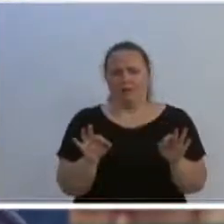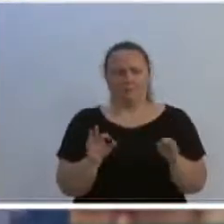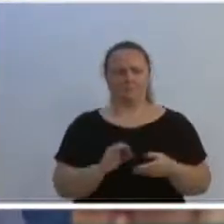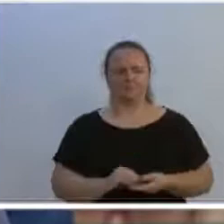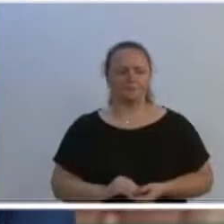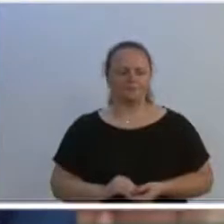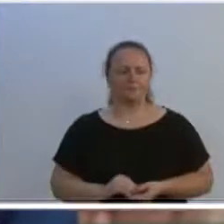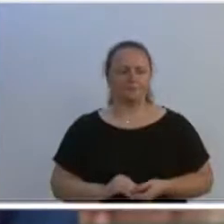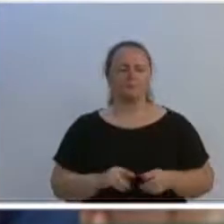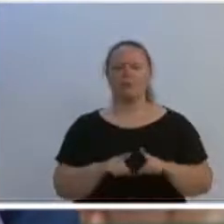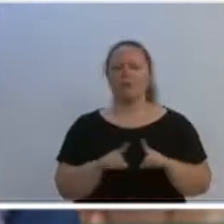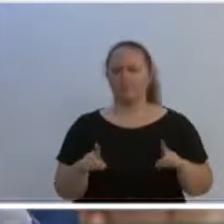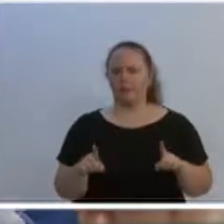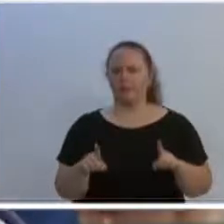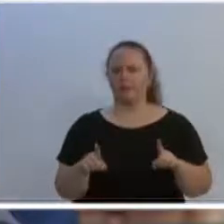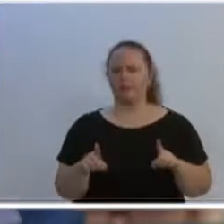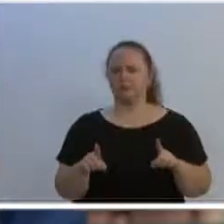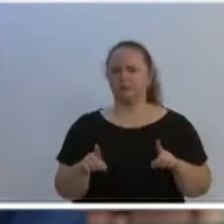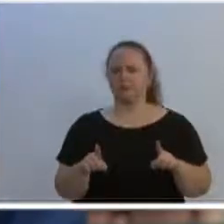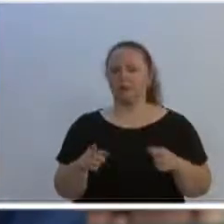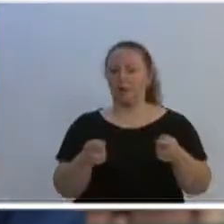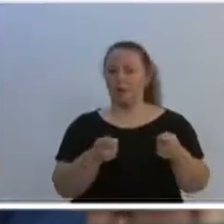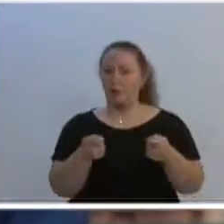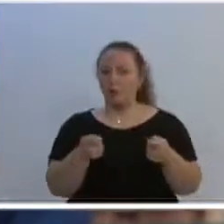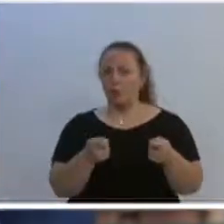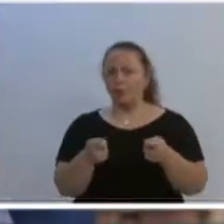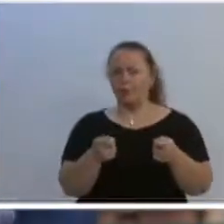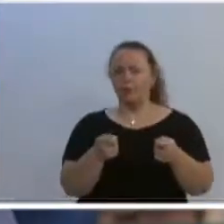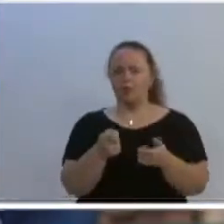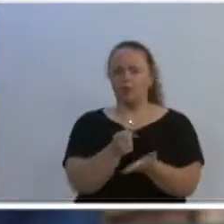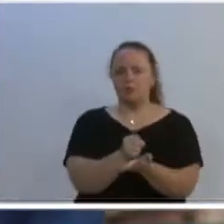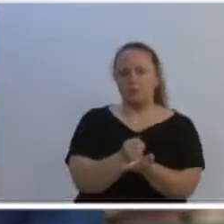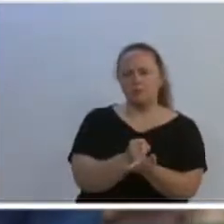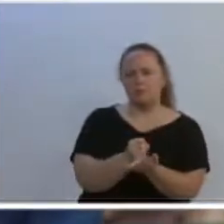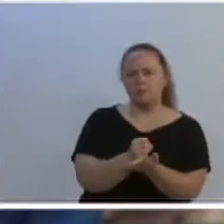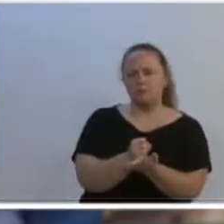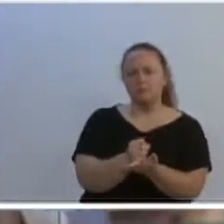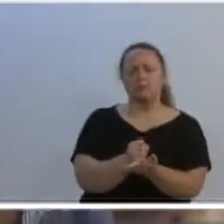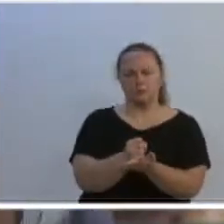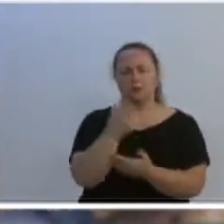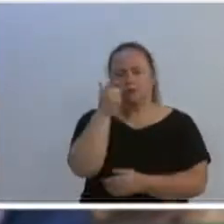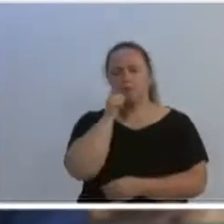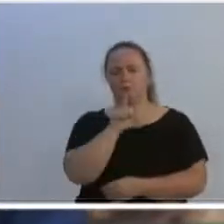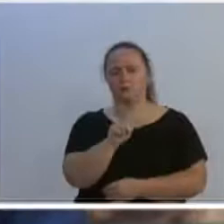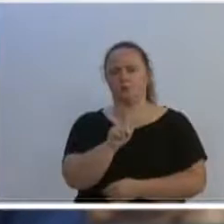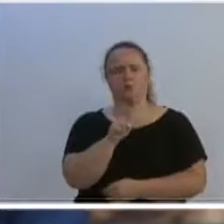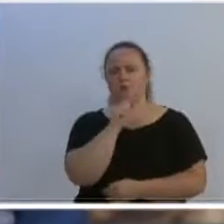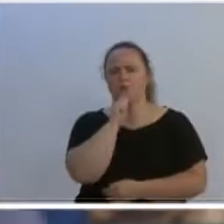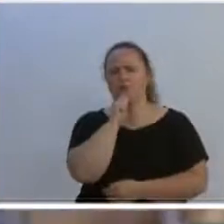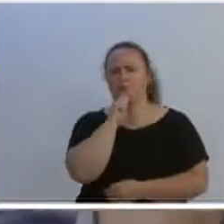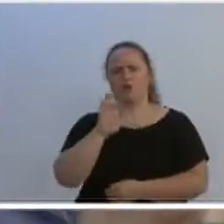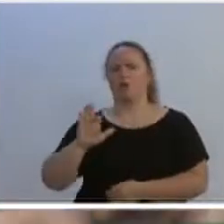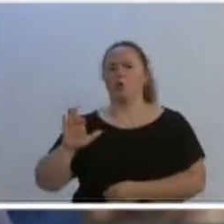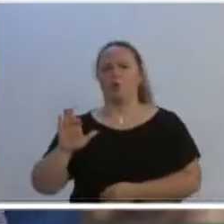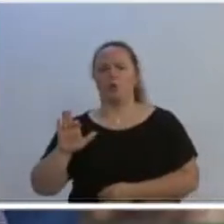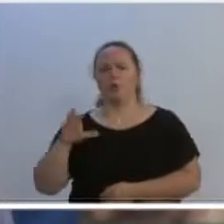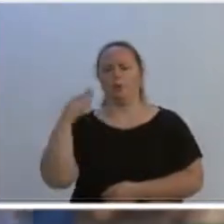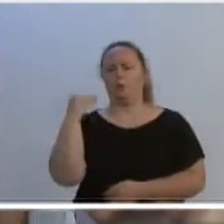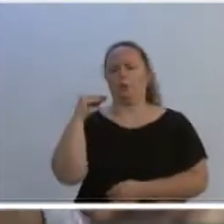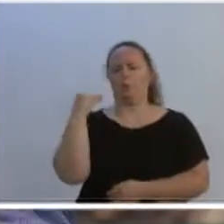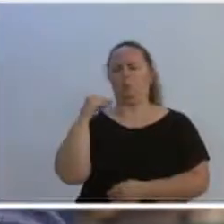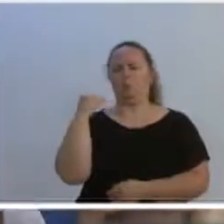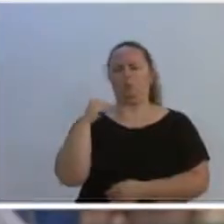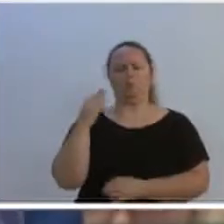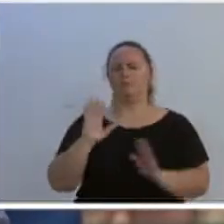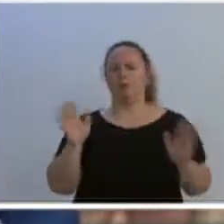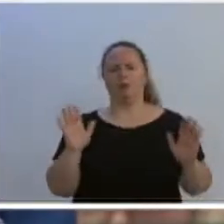a estabilidade econômica, sim, o controle da inflação é que realmente tirou as pessoas da pobreza. Não foi o Lula, não se enganem. Se a demagogia pura, não foi